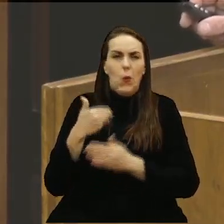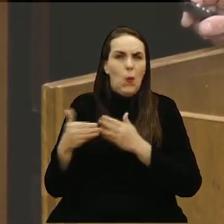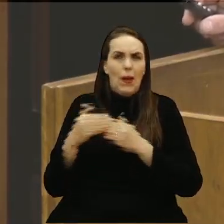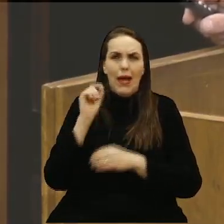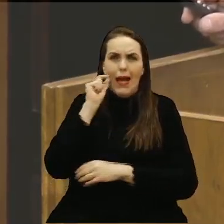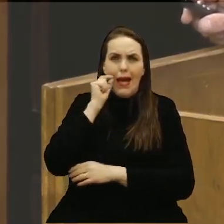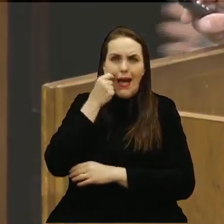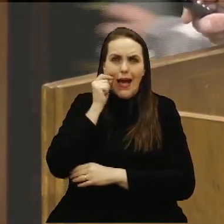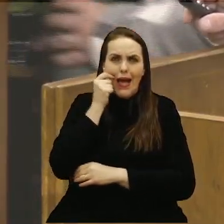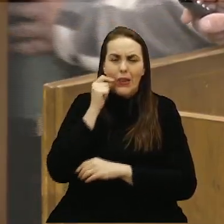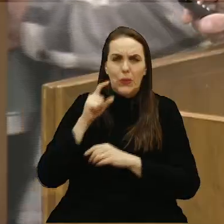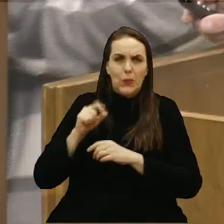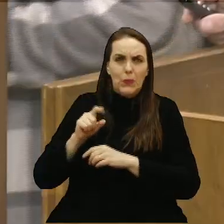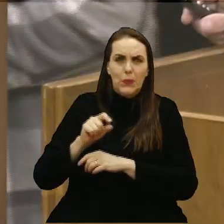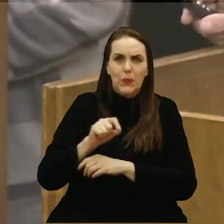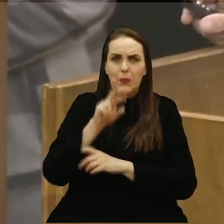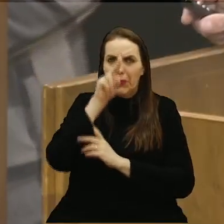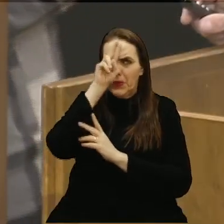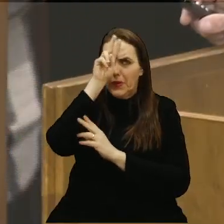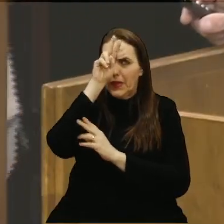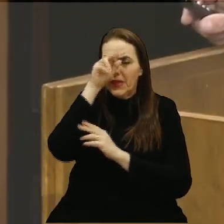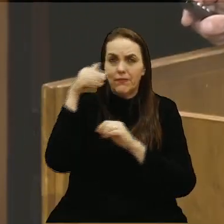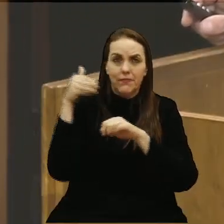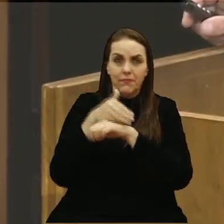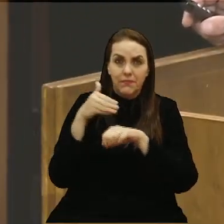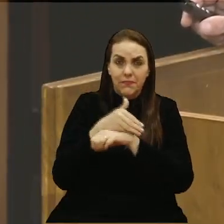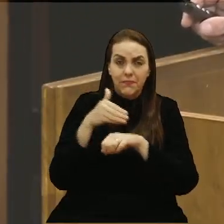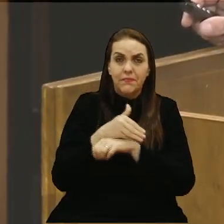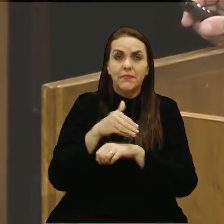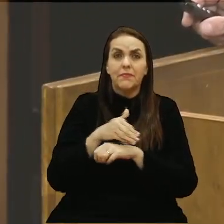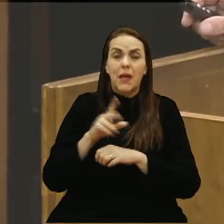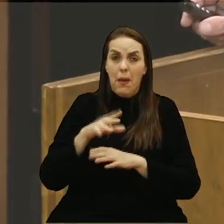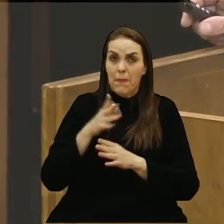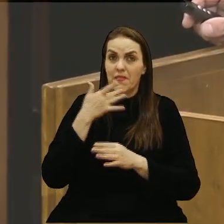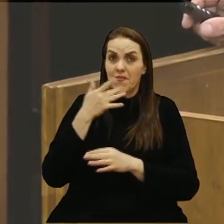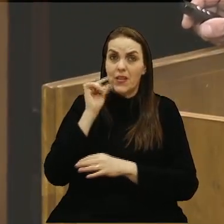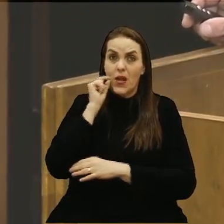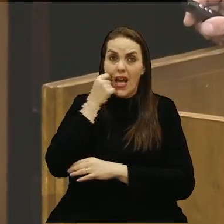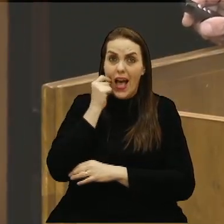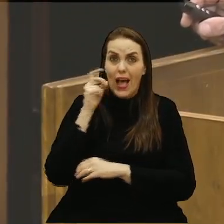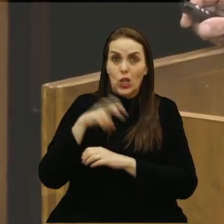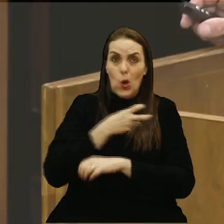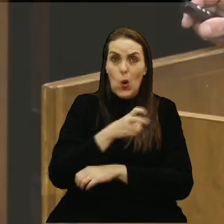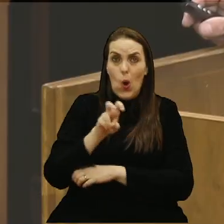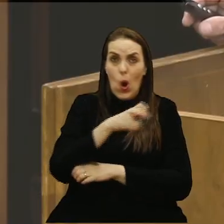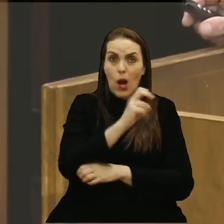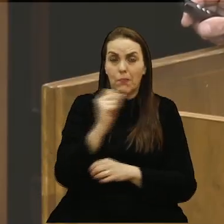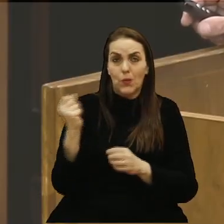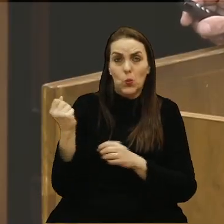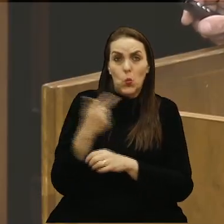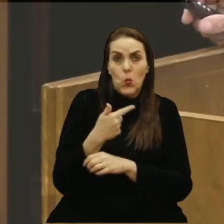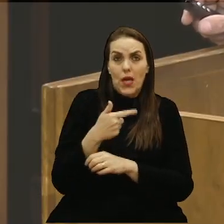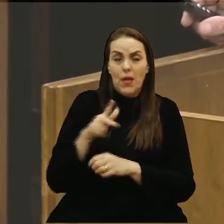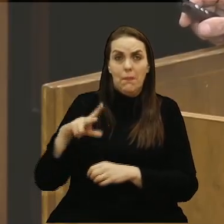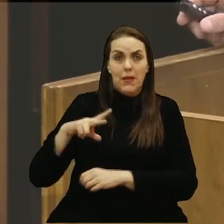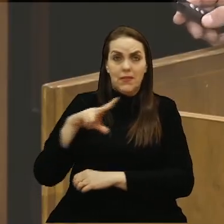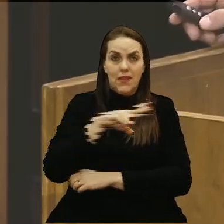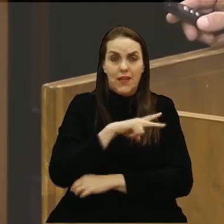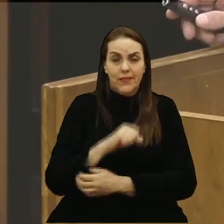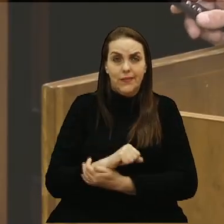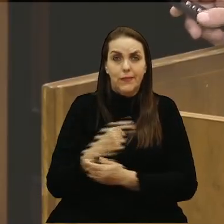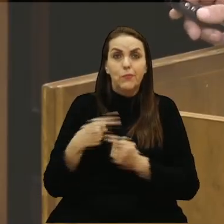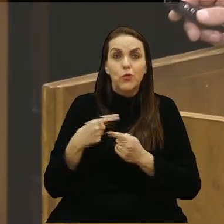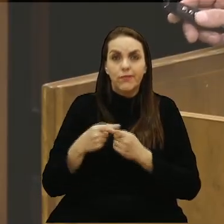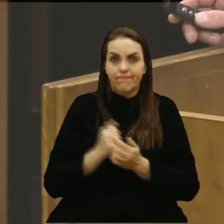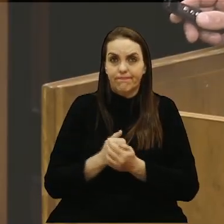inseto acessa a UBS. É mais fácil entrar um rato e uma cobra do que o próprio paciente. Por quê? Porque as